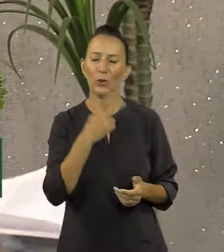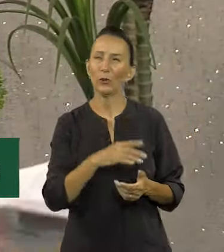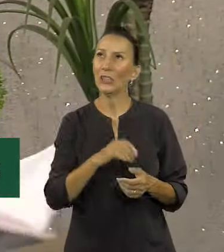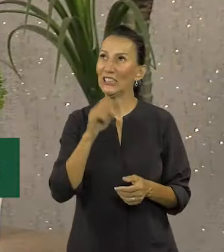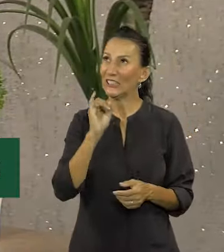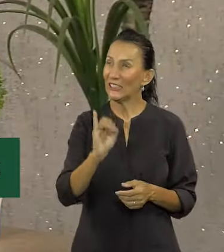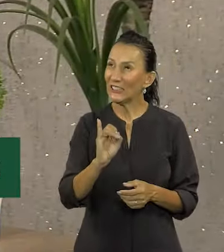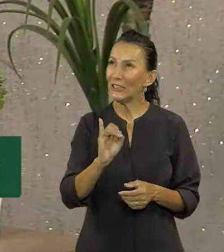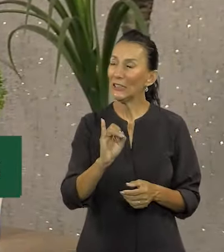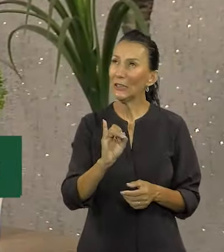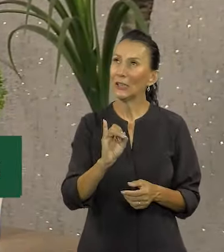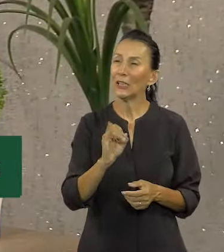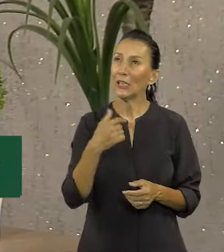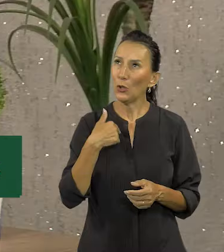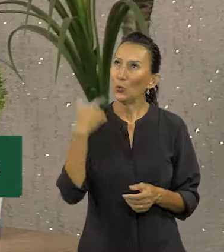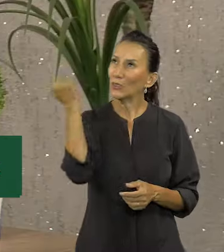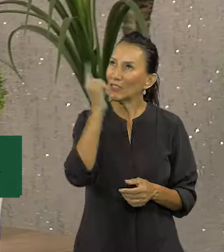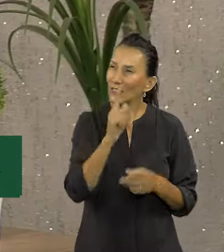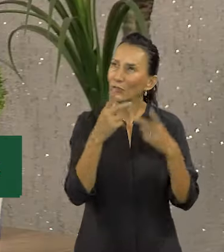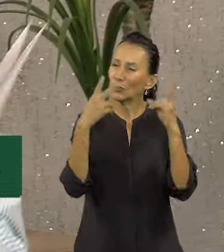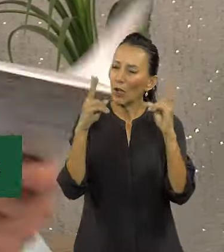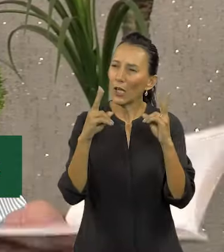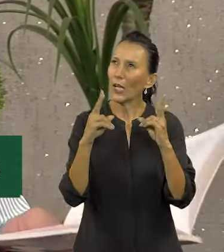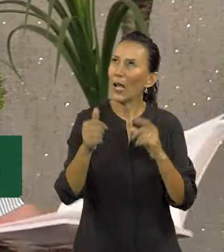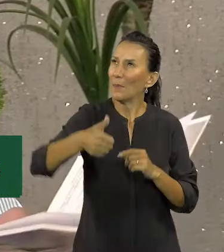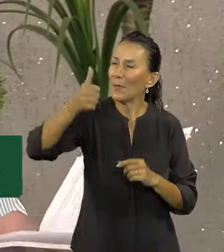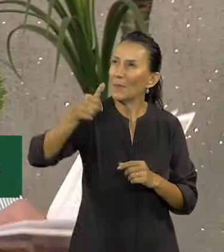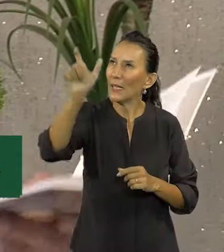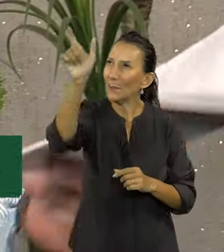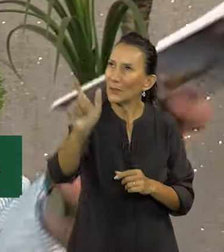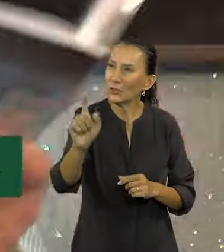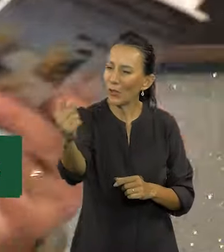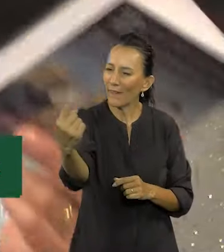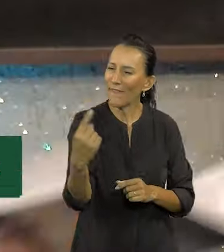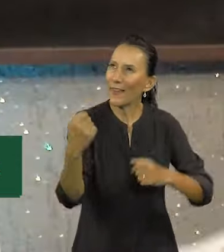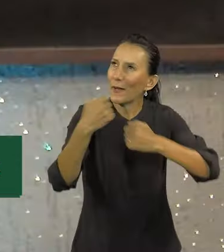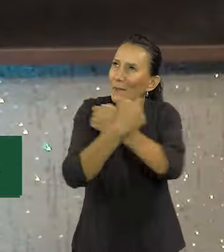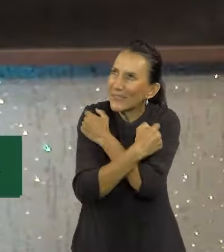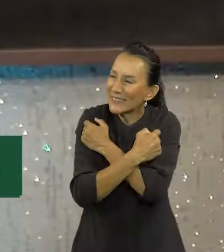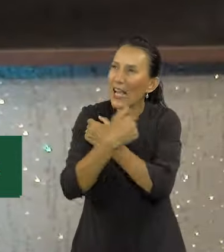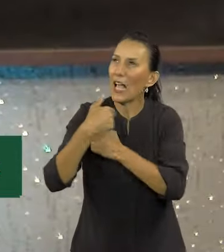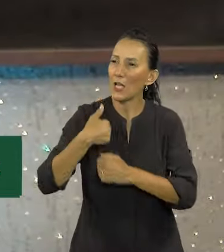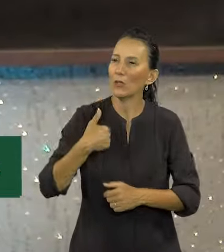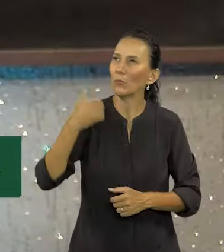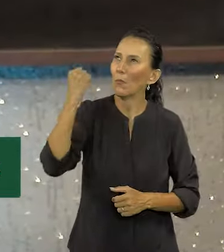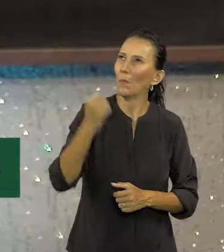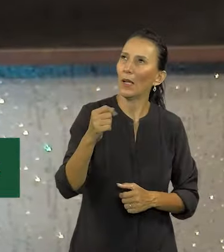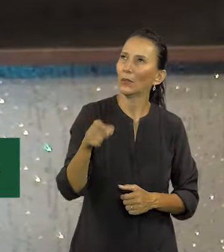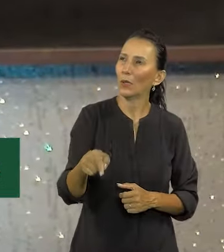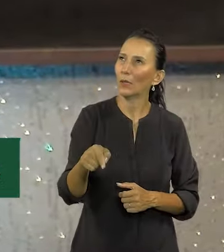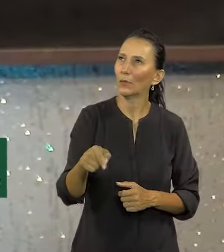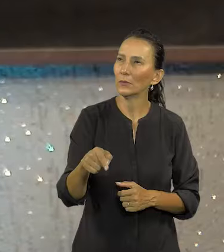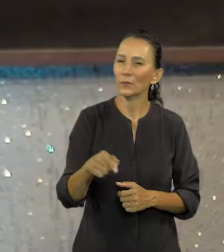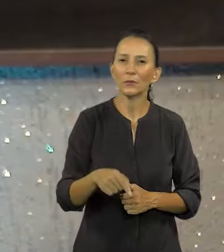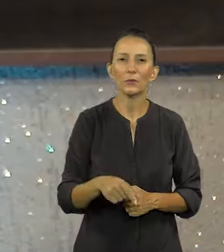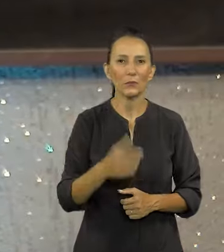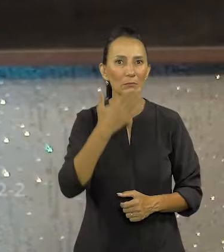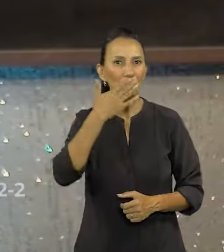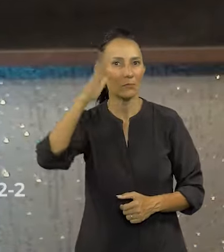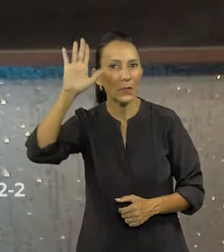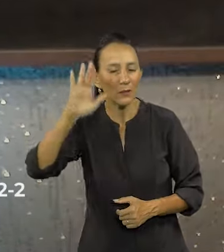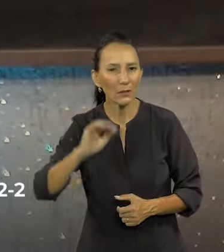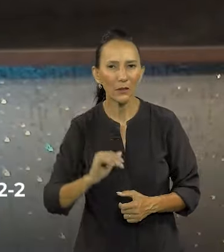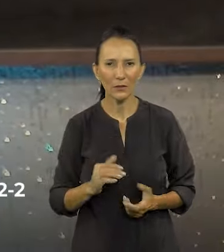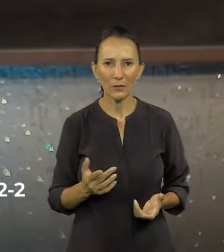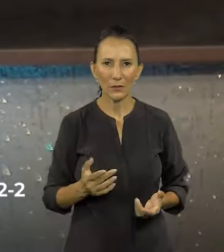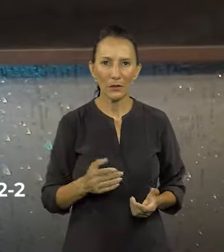todo feliz pra Vitória sabe quem vem lhe abraçar a filha dele e a Bíblia narra a